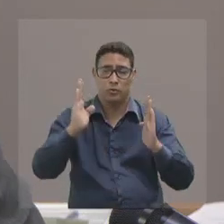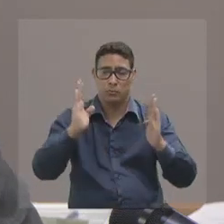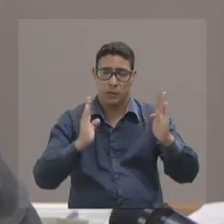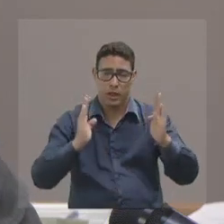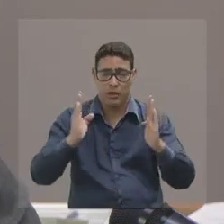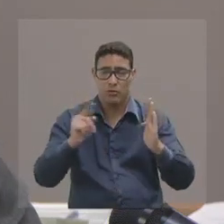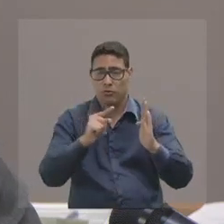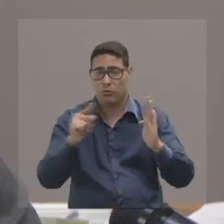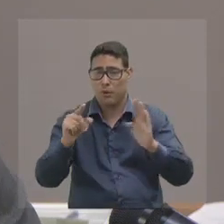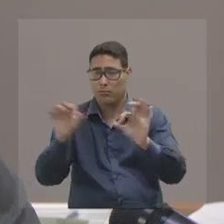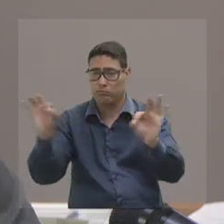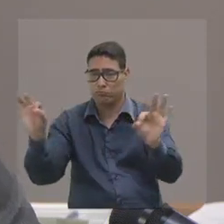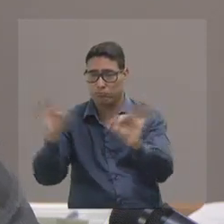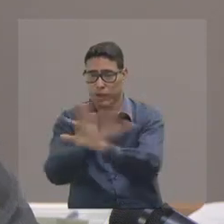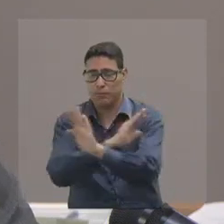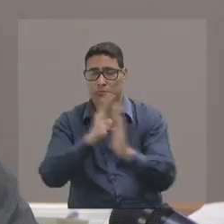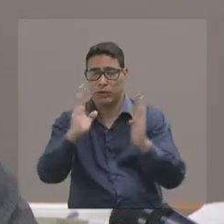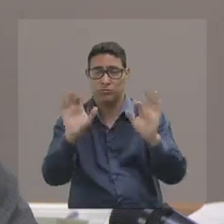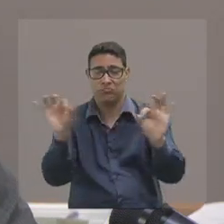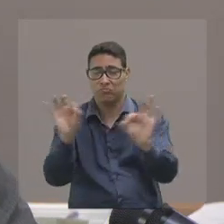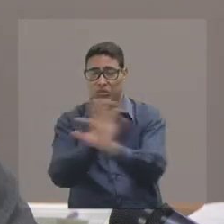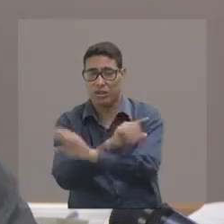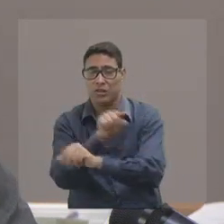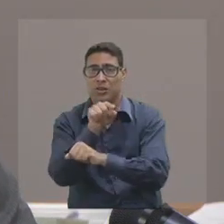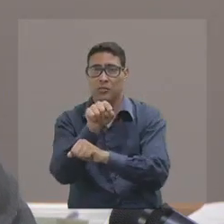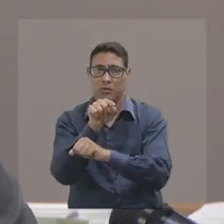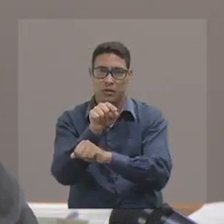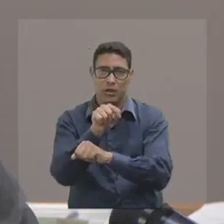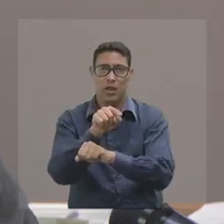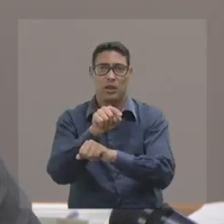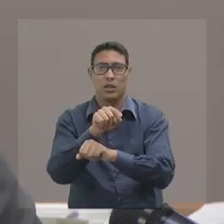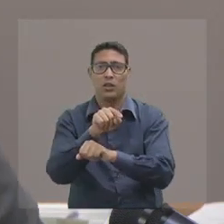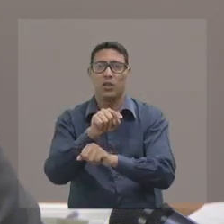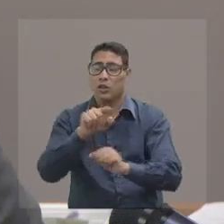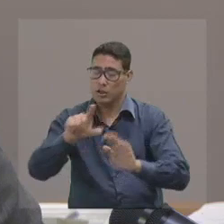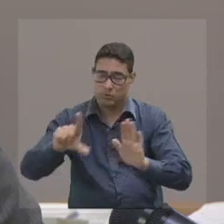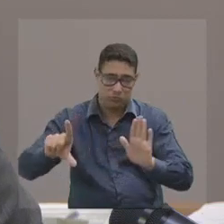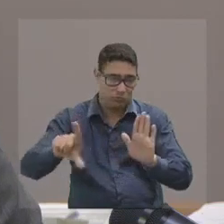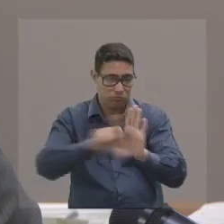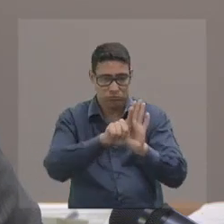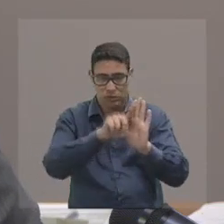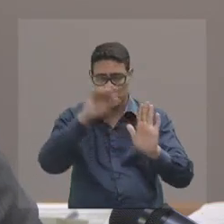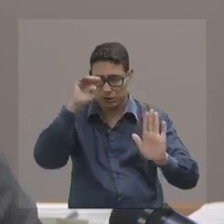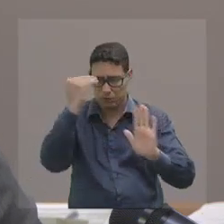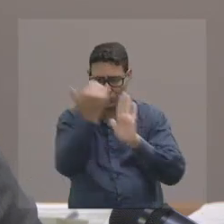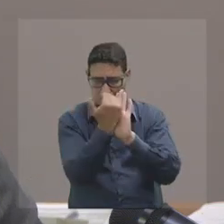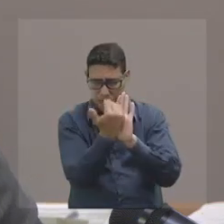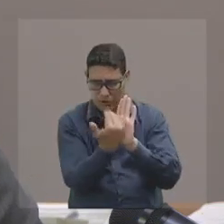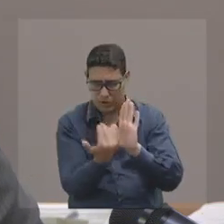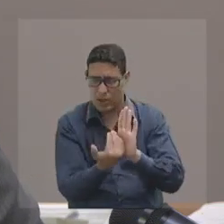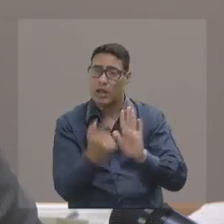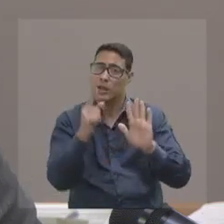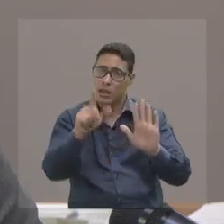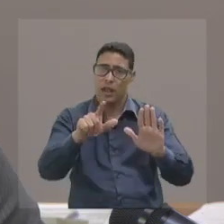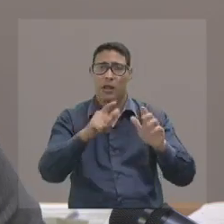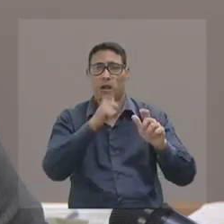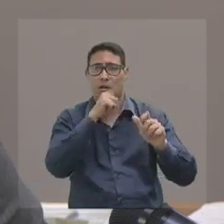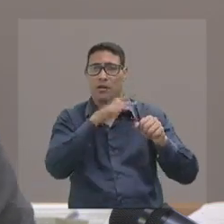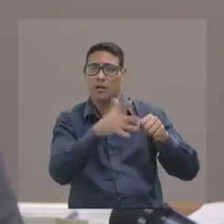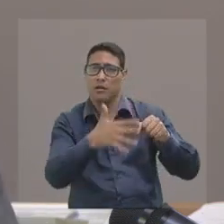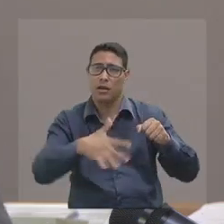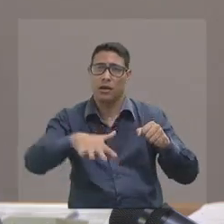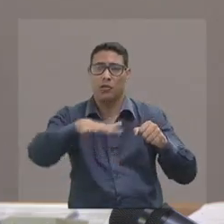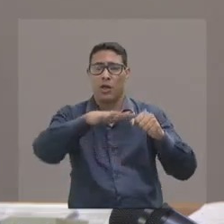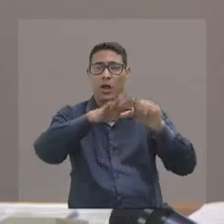o encerramento do prazo para que houvesse o cumprimento do descongestionamento das barragens pois bem